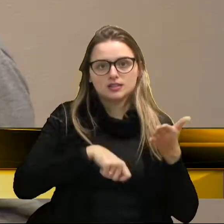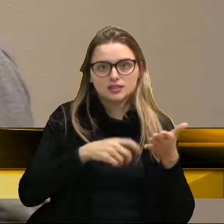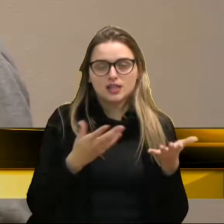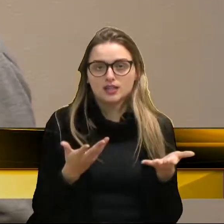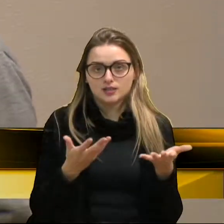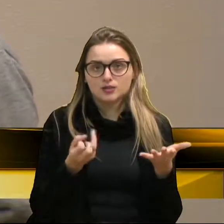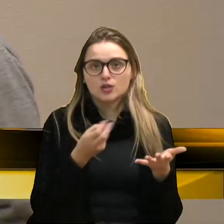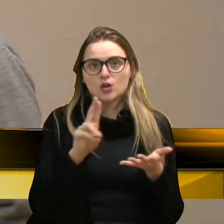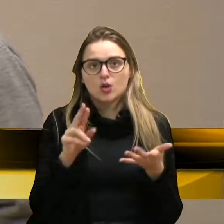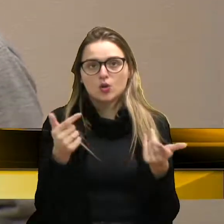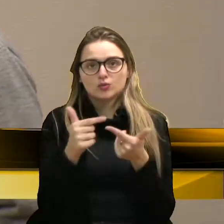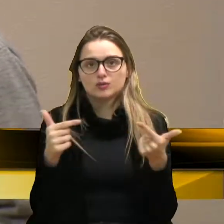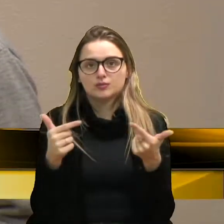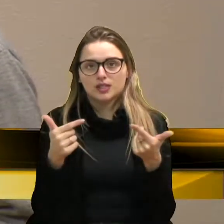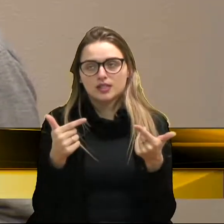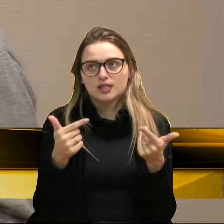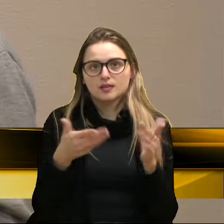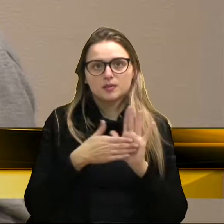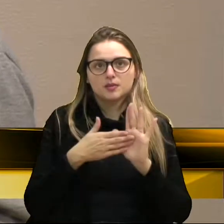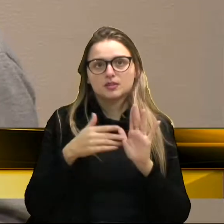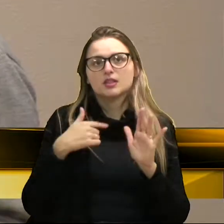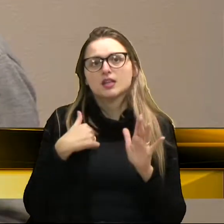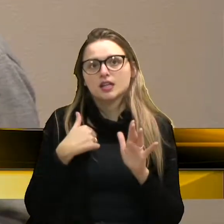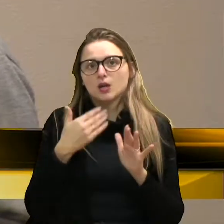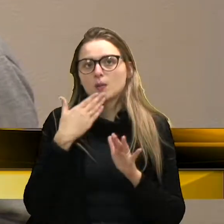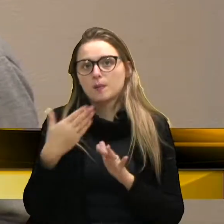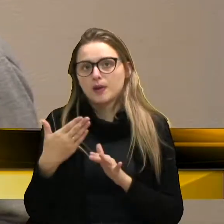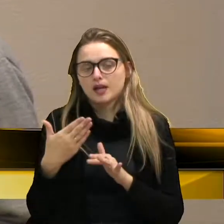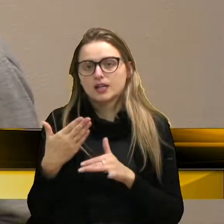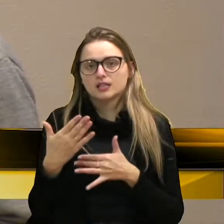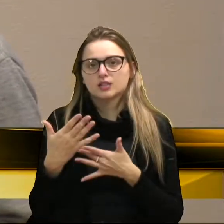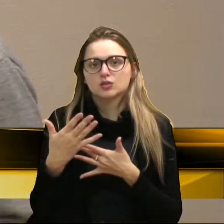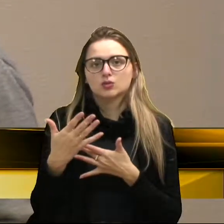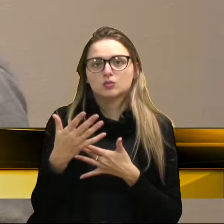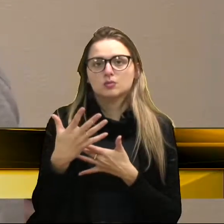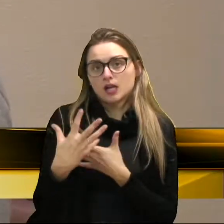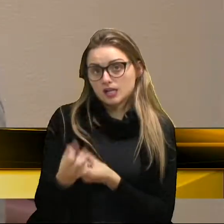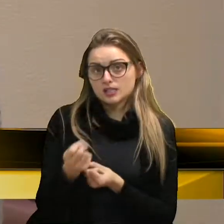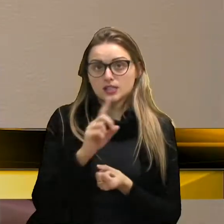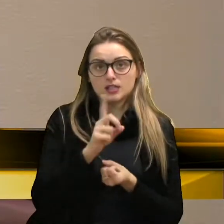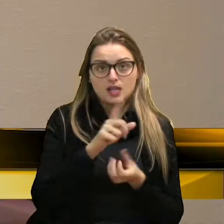não teria eficácia nenhuma. Então, eu peço que acatemos o veto dessa oportunidade